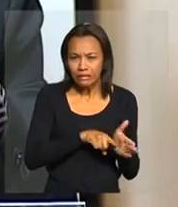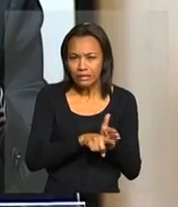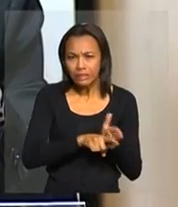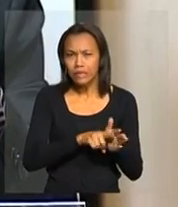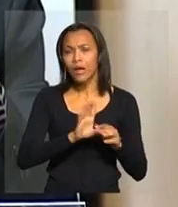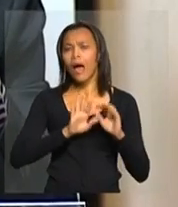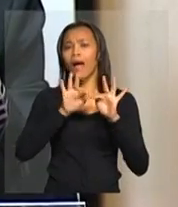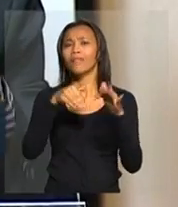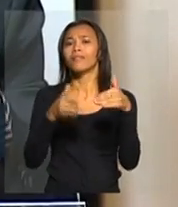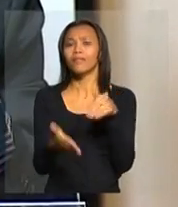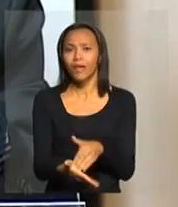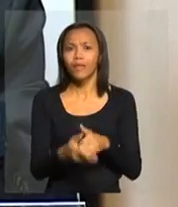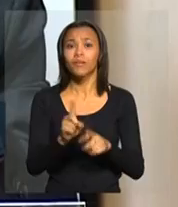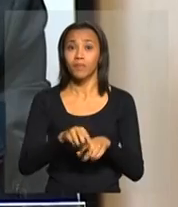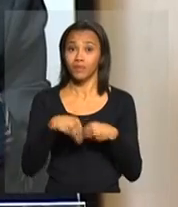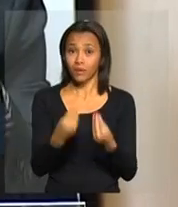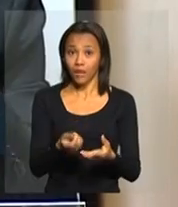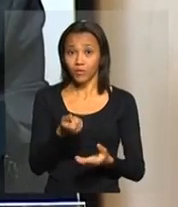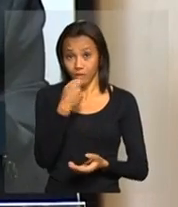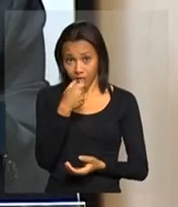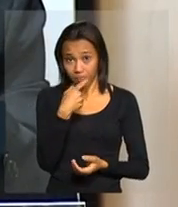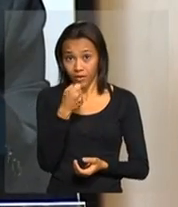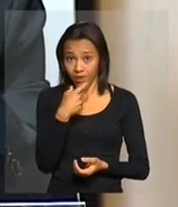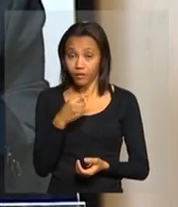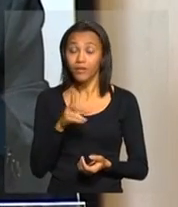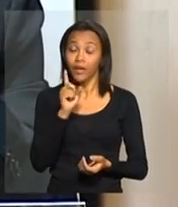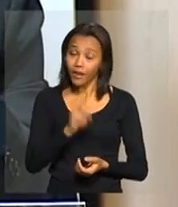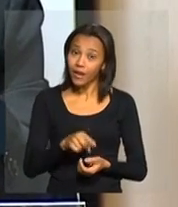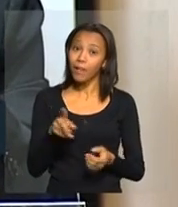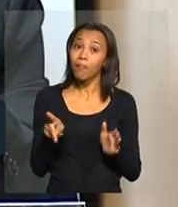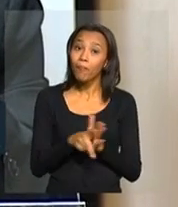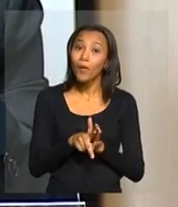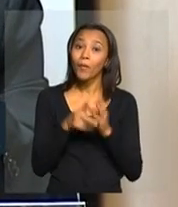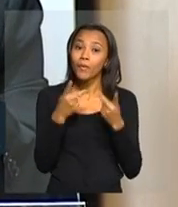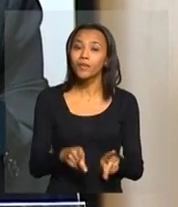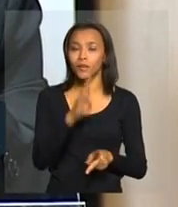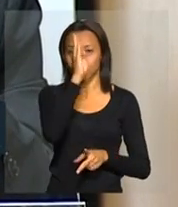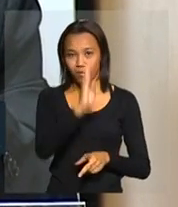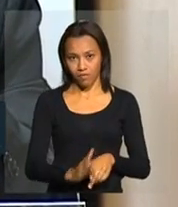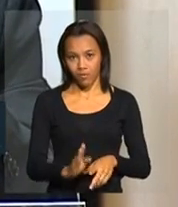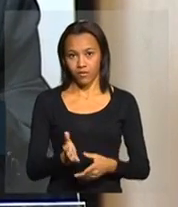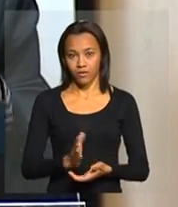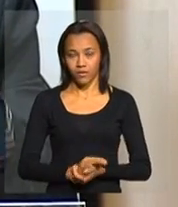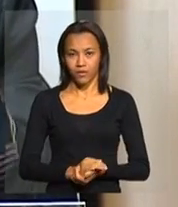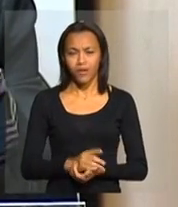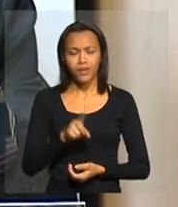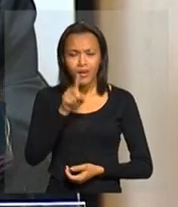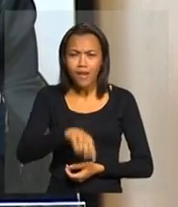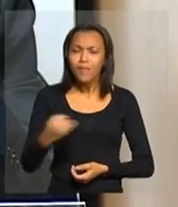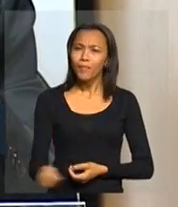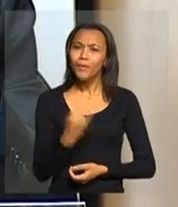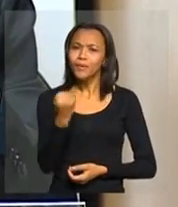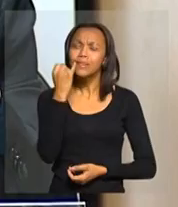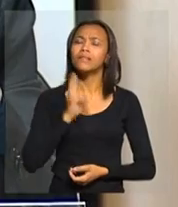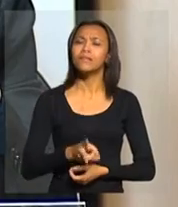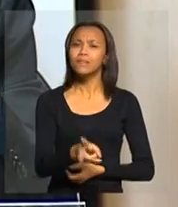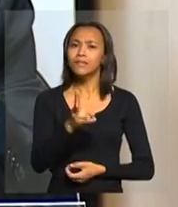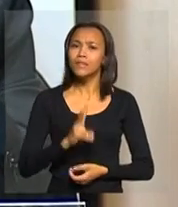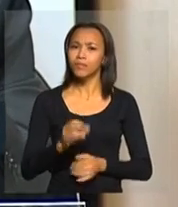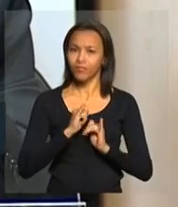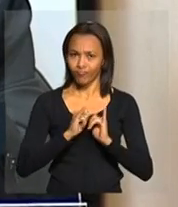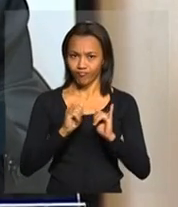medicamentos pós-transplante, o que é uma característica muito particular do nosso país, e é muito importante a gente sempre frisar